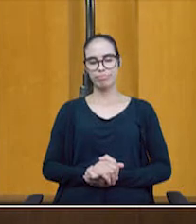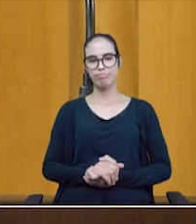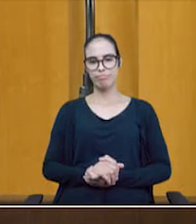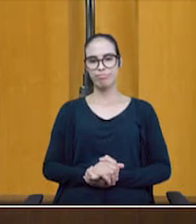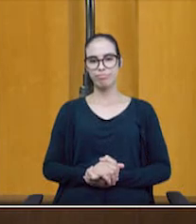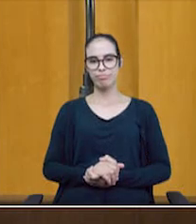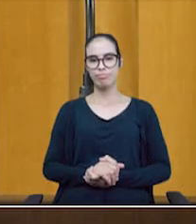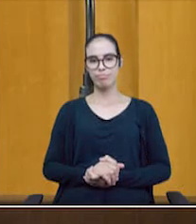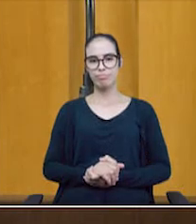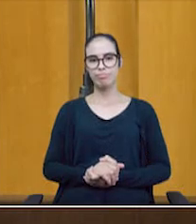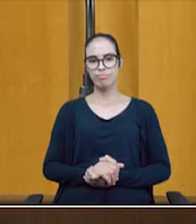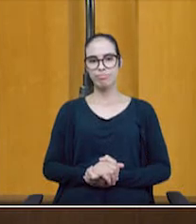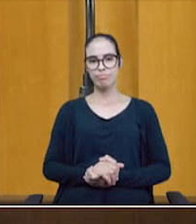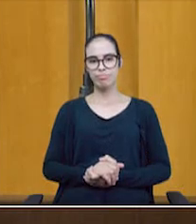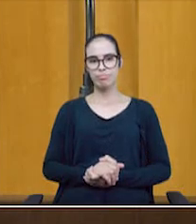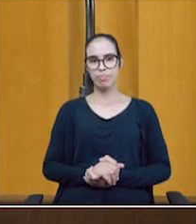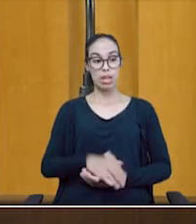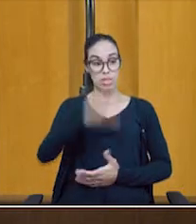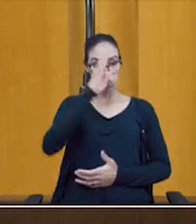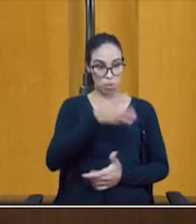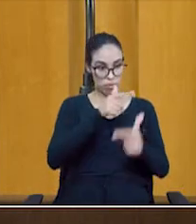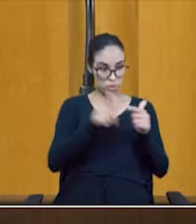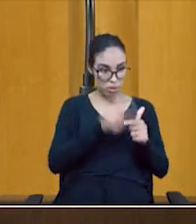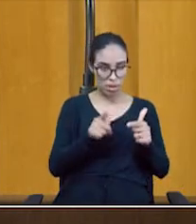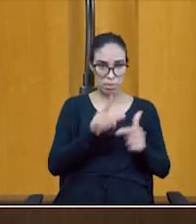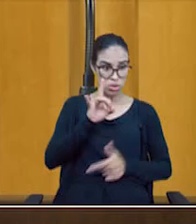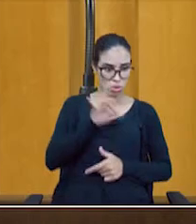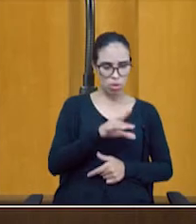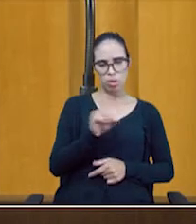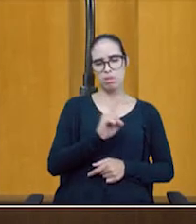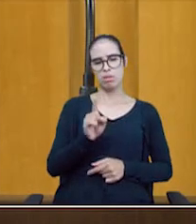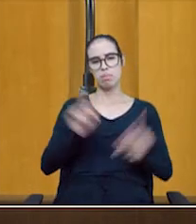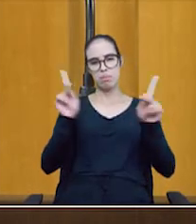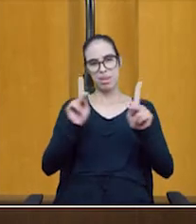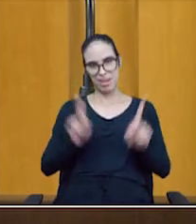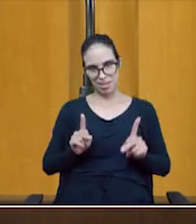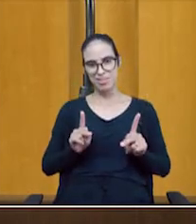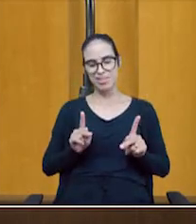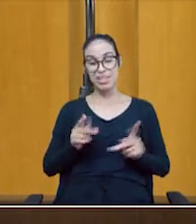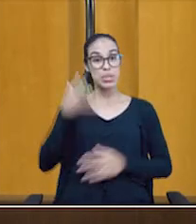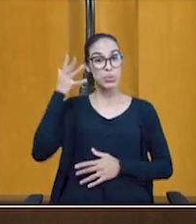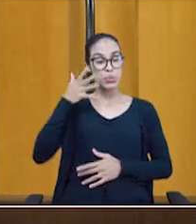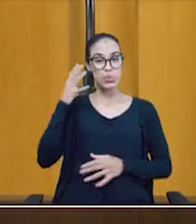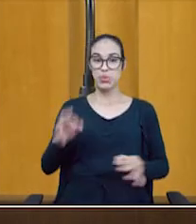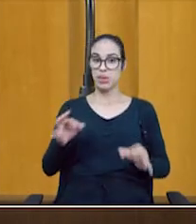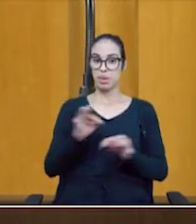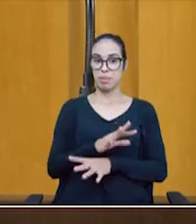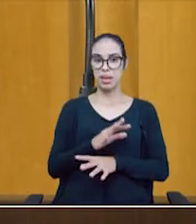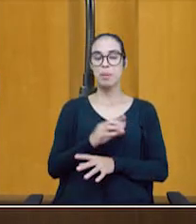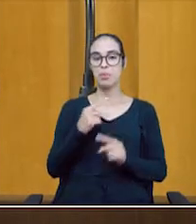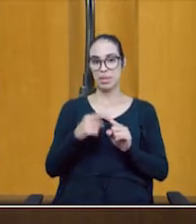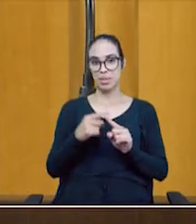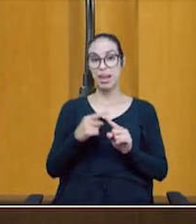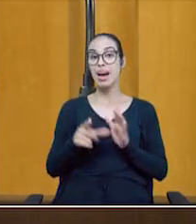Muito mais do que solucionar. Pacificar. E vou terminar falando uma experiência de mãe, que é a condição que